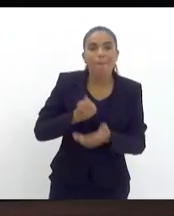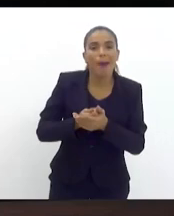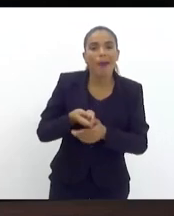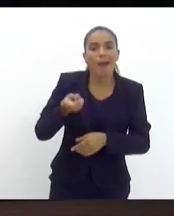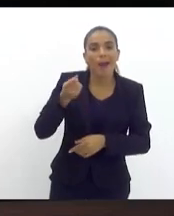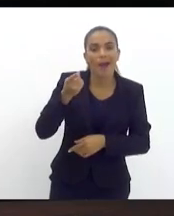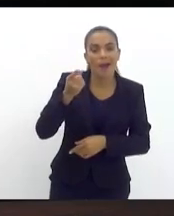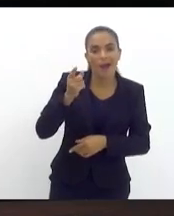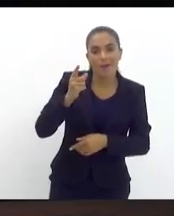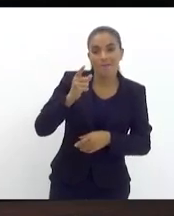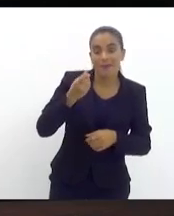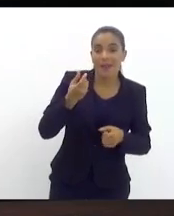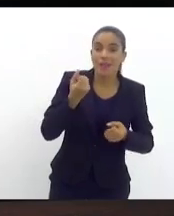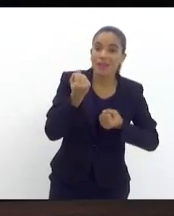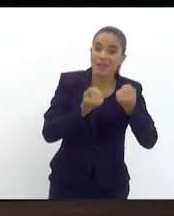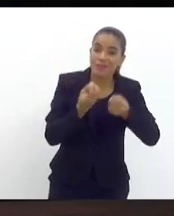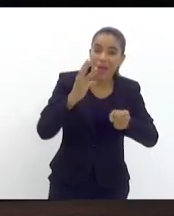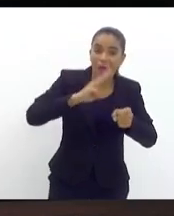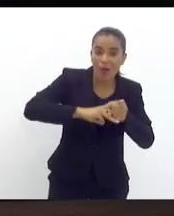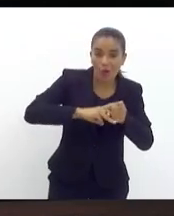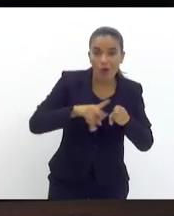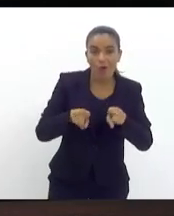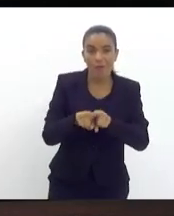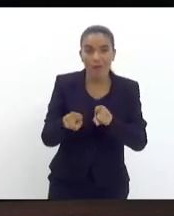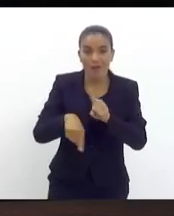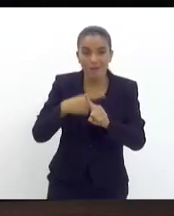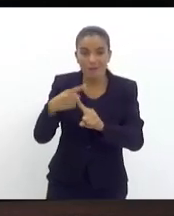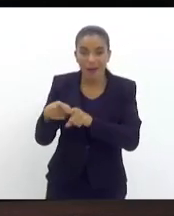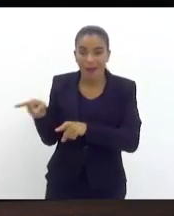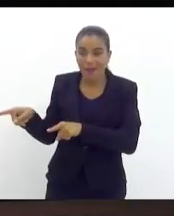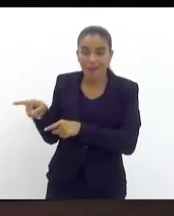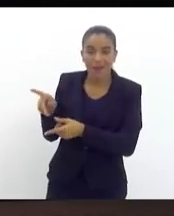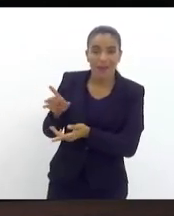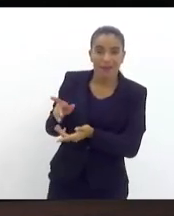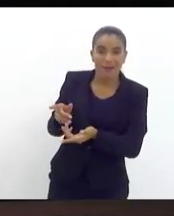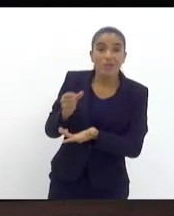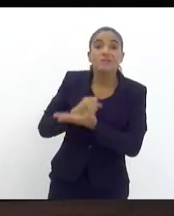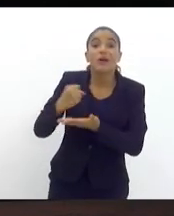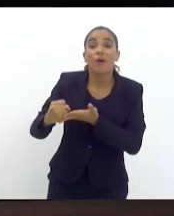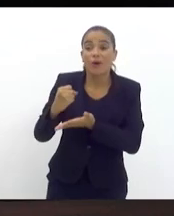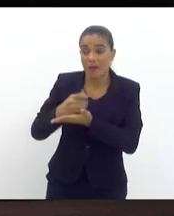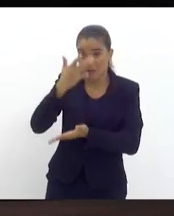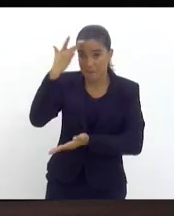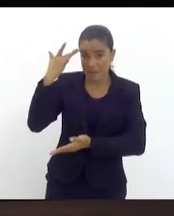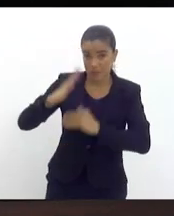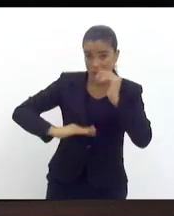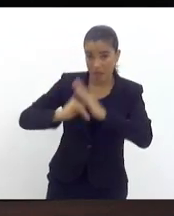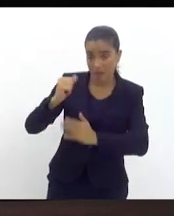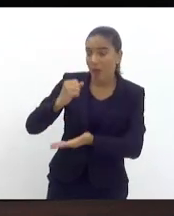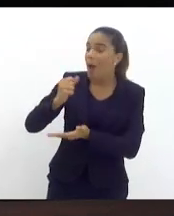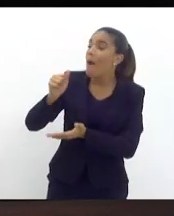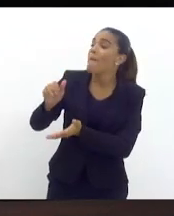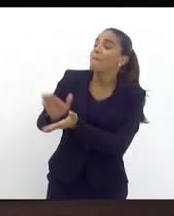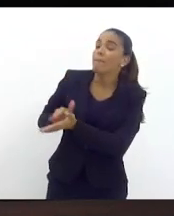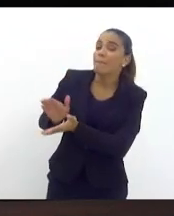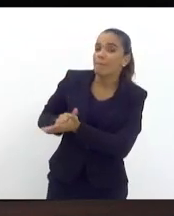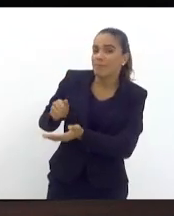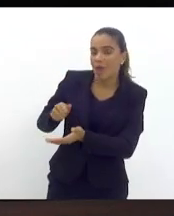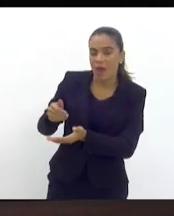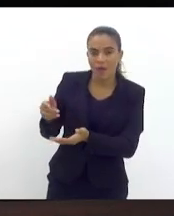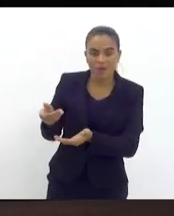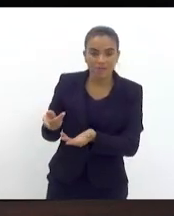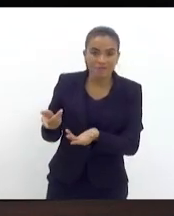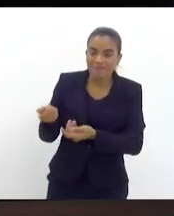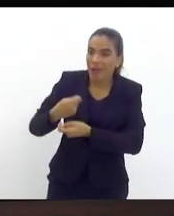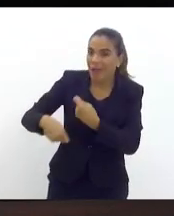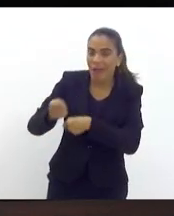da van da Kombi porque se eu contratasse um cobrador uma cobradora e a onerar o